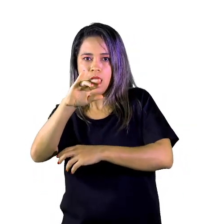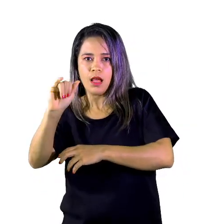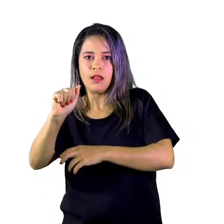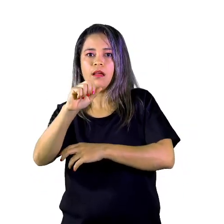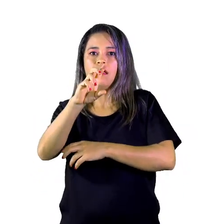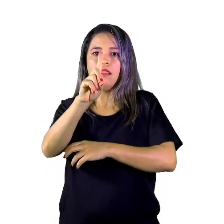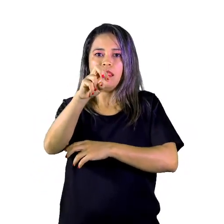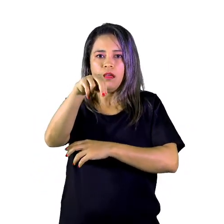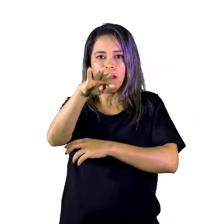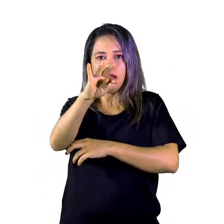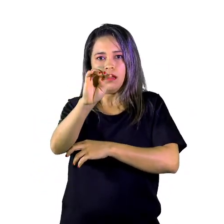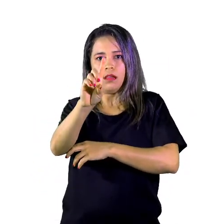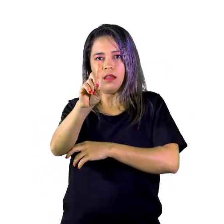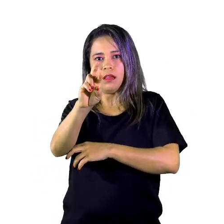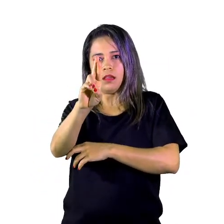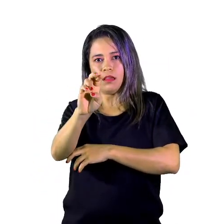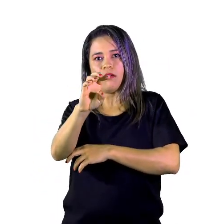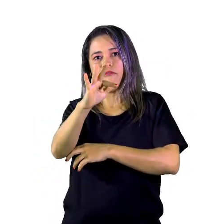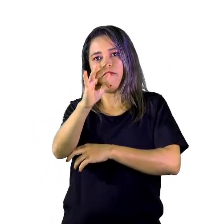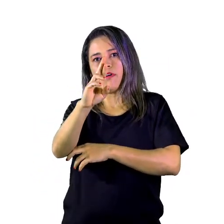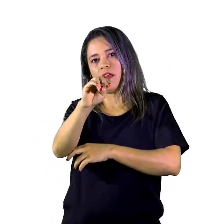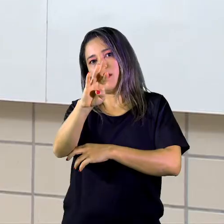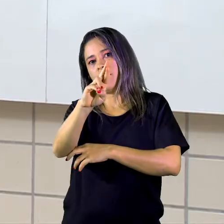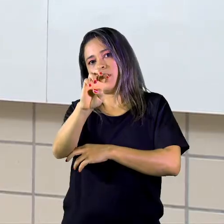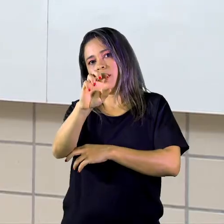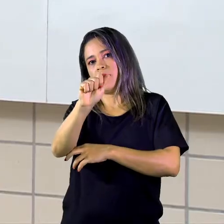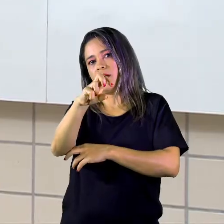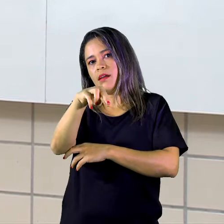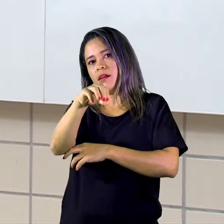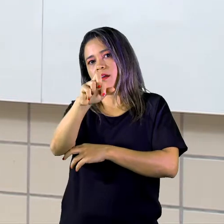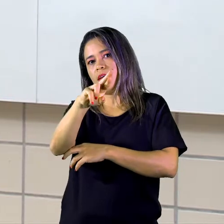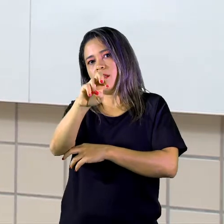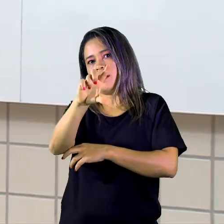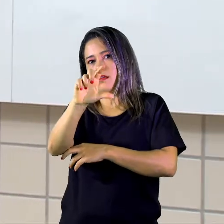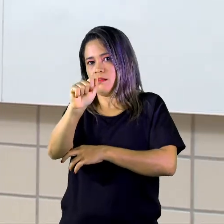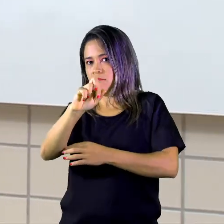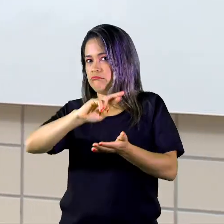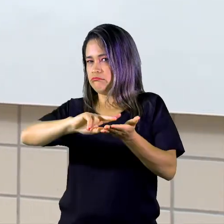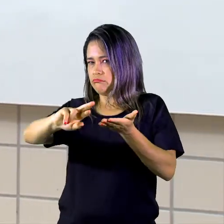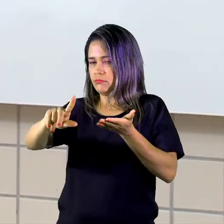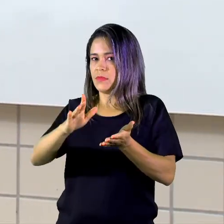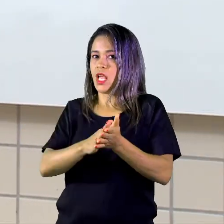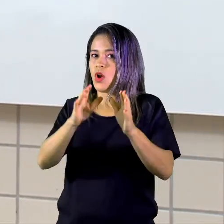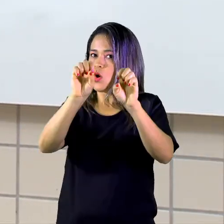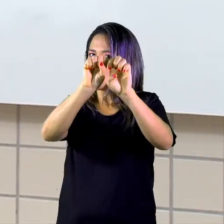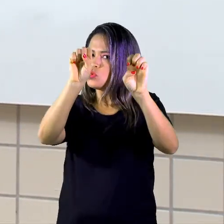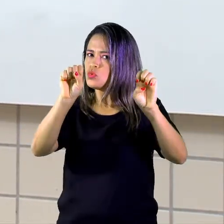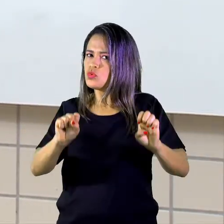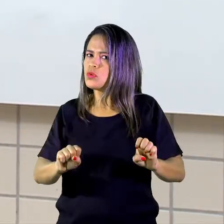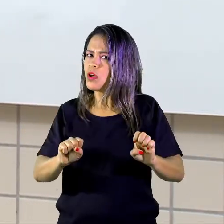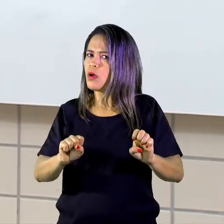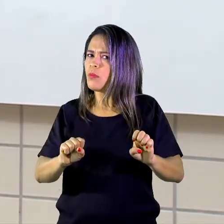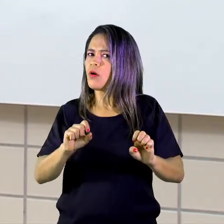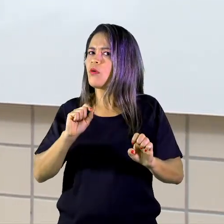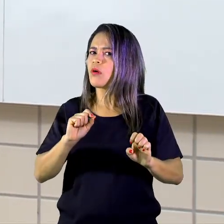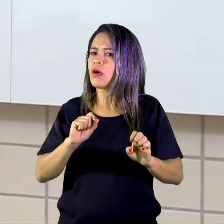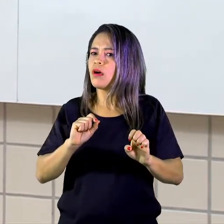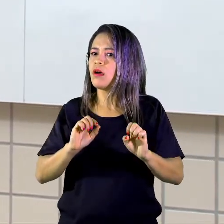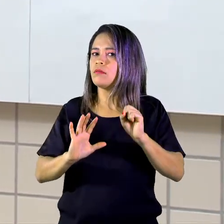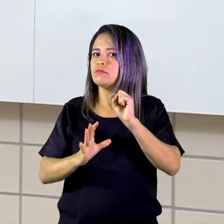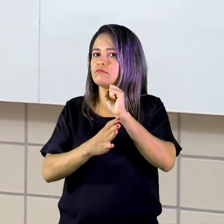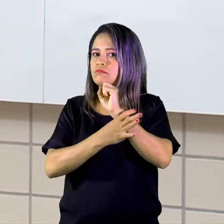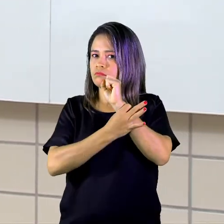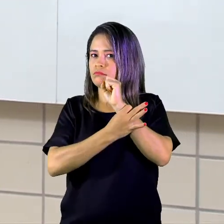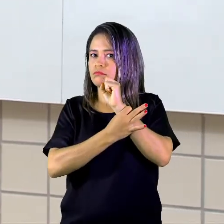a filariose e a febre amarela. Nós falaremos agora sobre o sistema imunitário, que também é chamado de